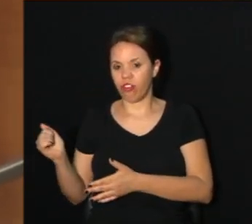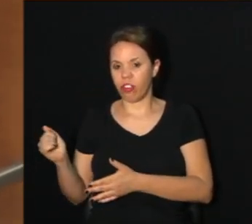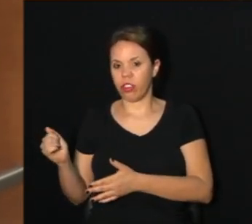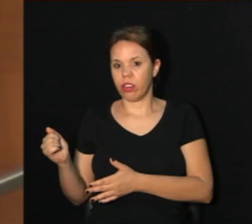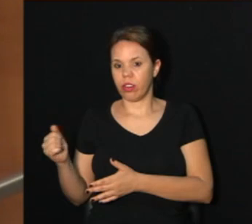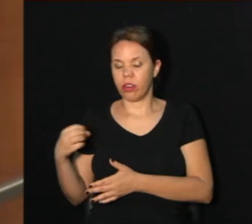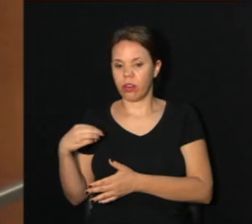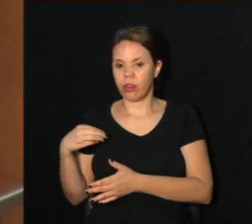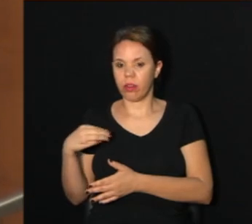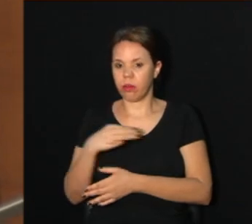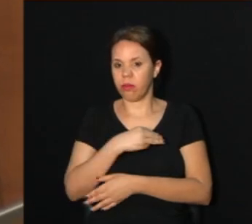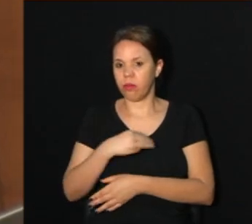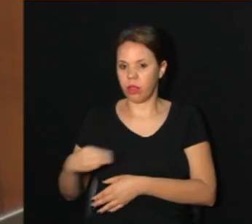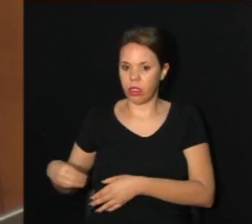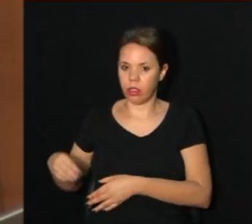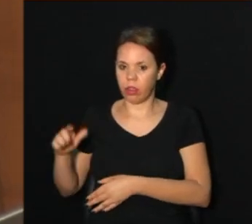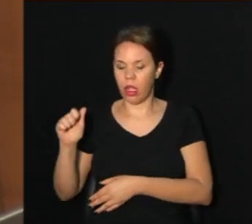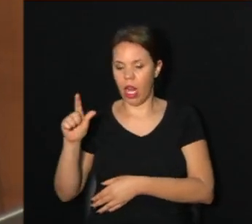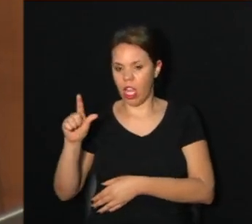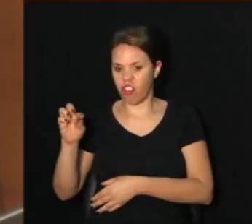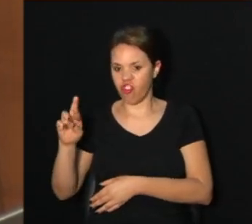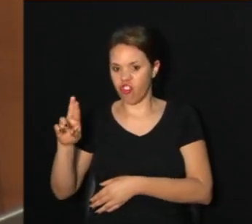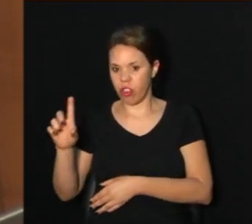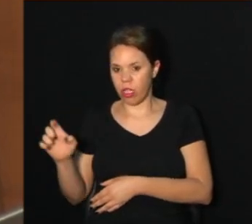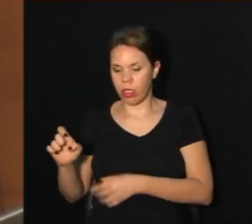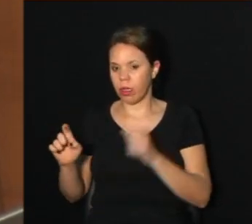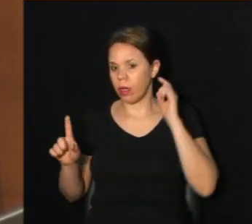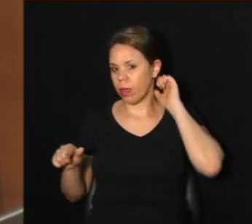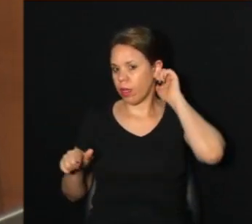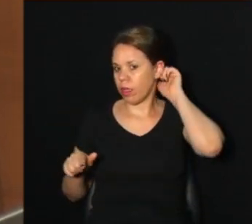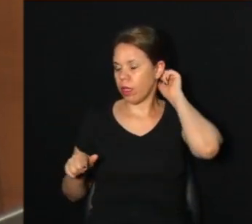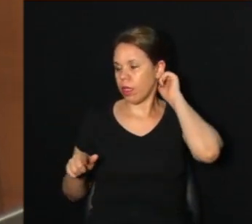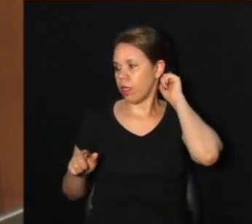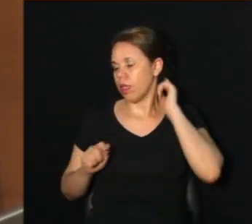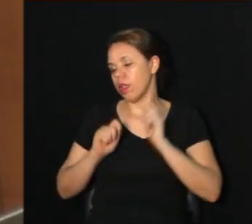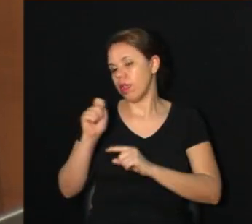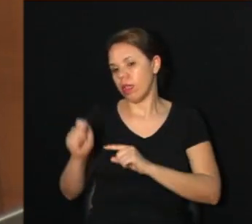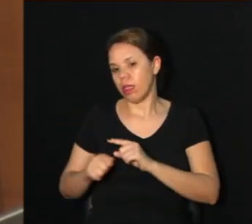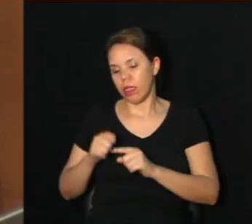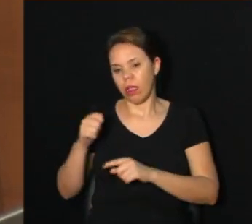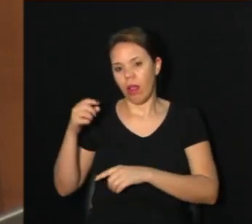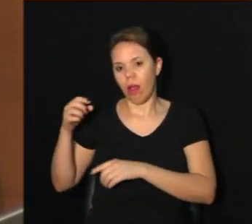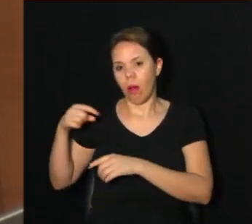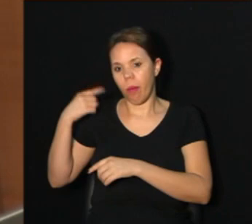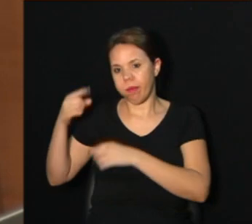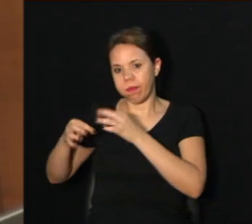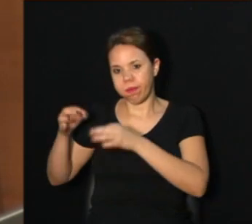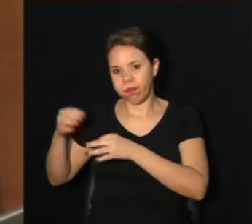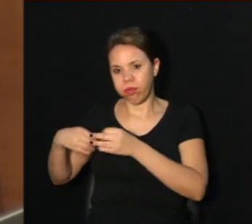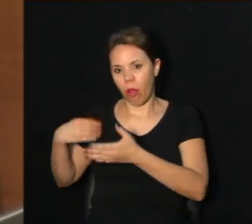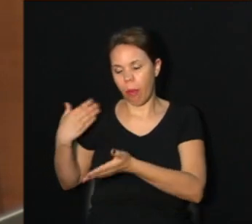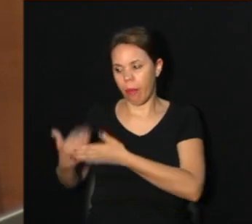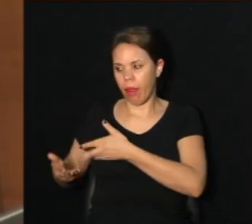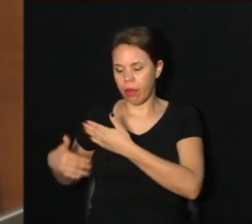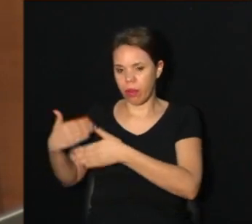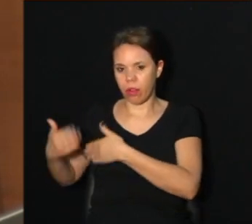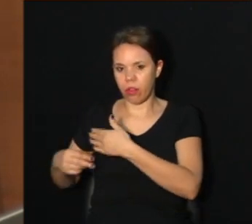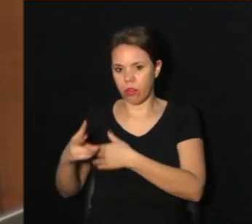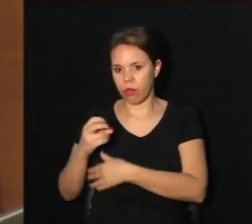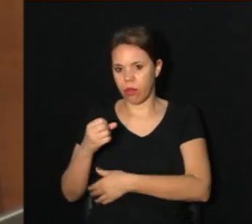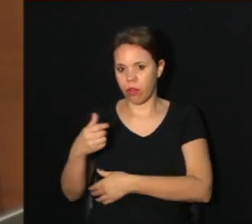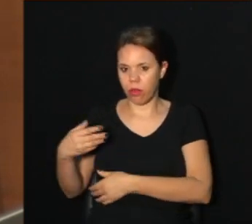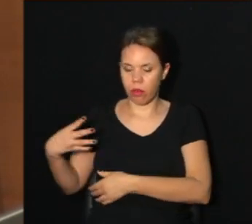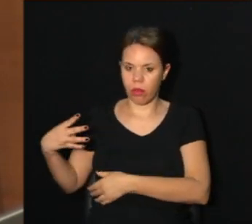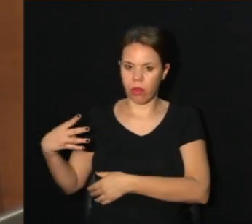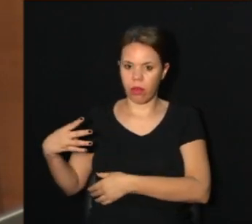Alexandre de Moraes, vindo essa associação dos procuradores, perdendo isso desde 2004 do governo de